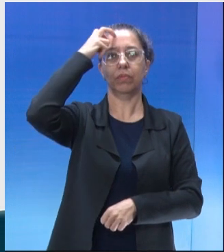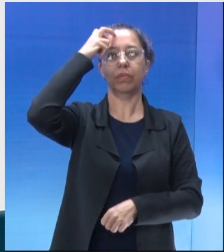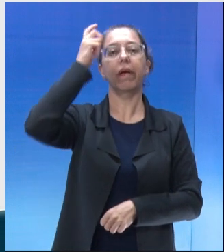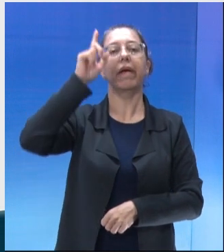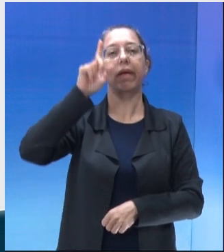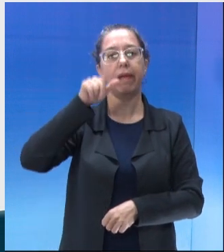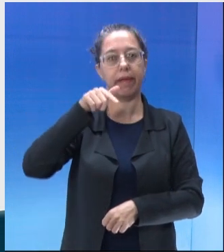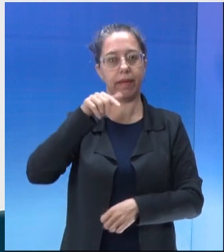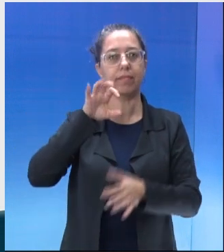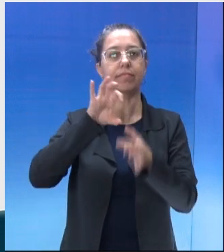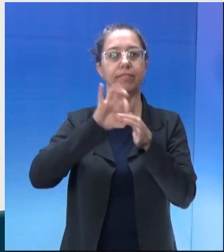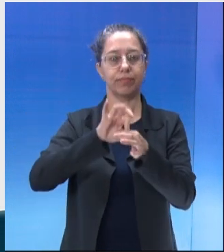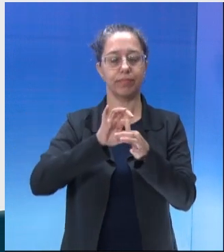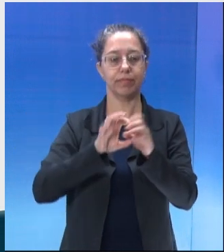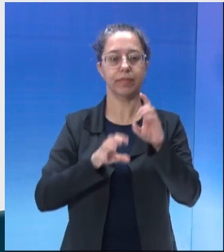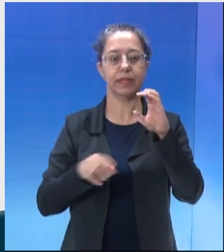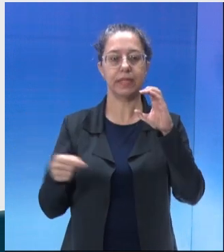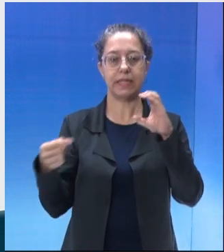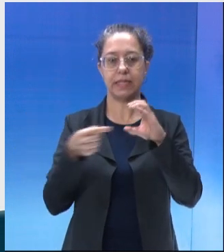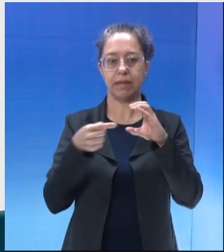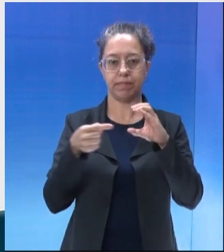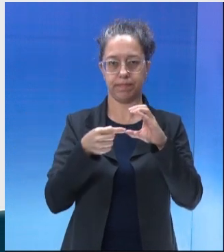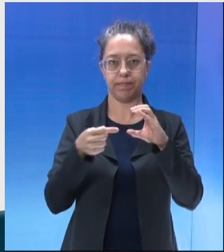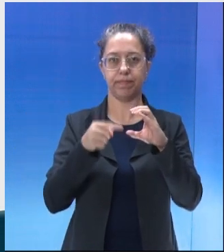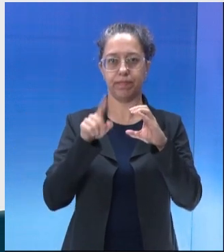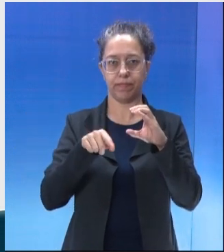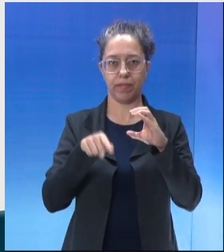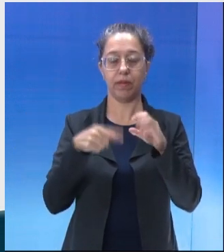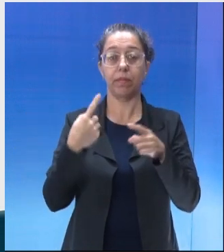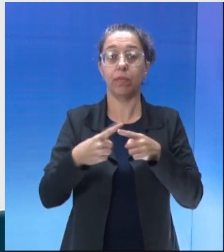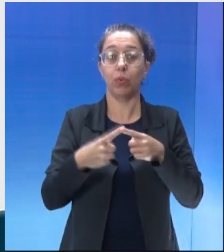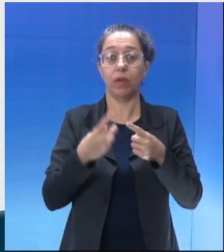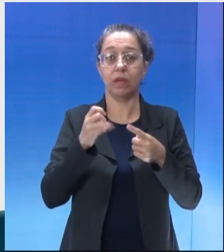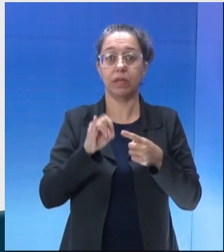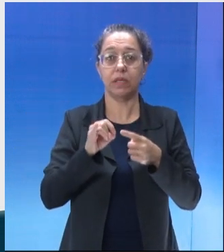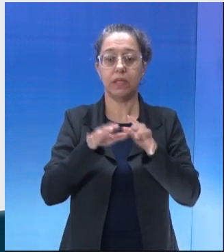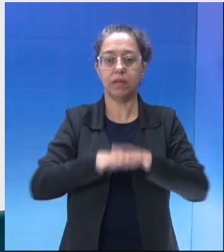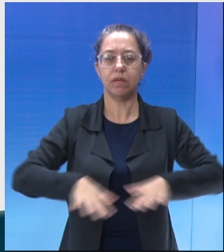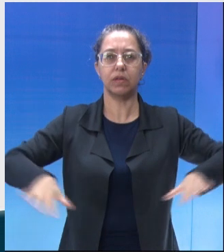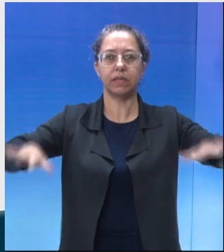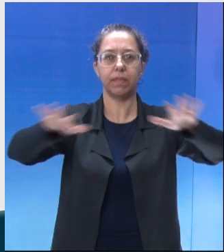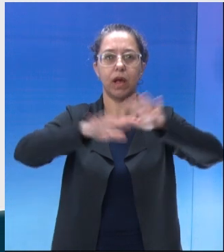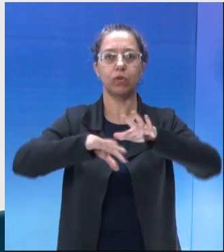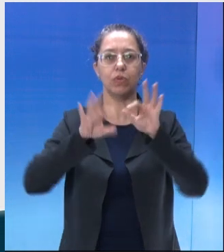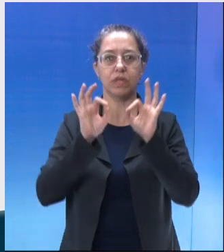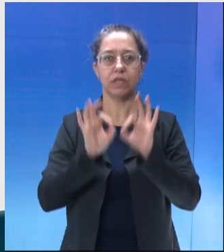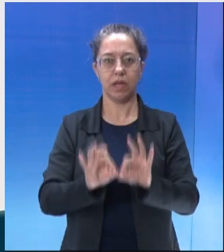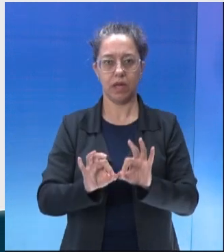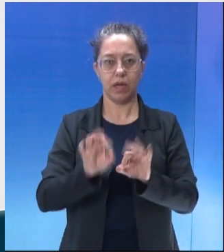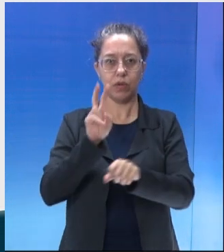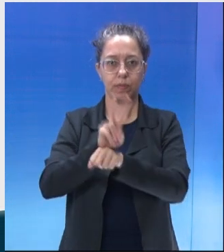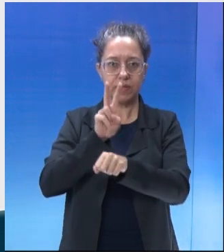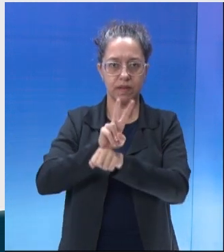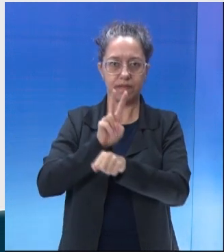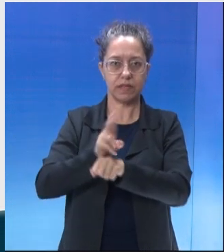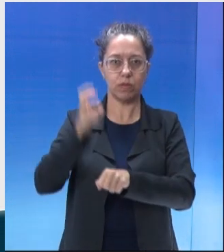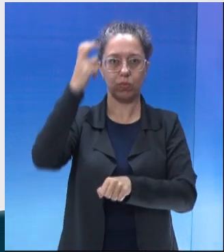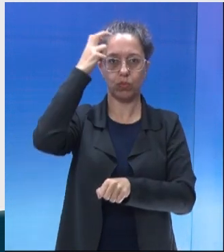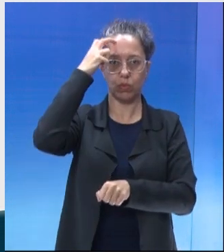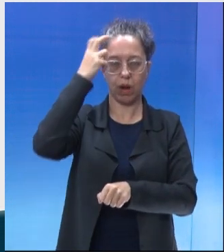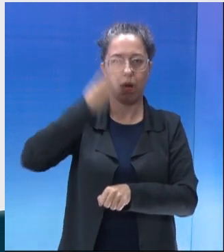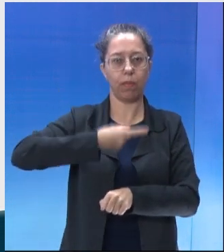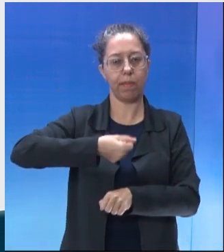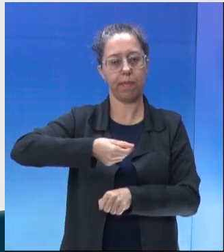tá? Espaço e sobrevivência cultural. Porque para que as populações indígenas tenham suas tradições preservadas,